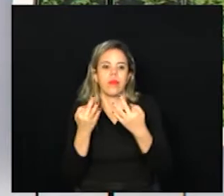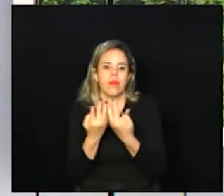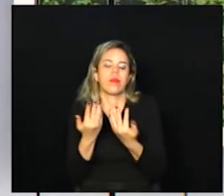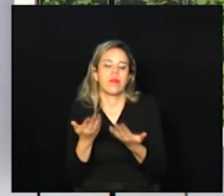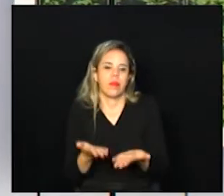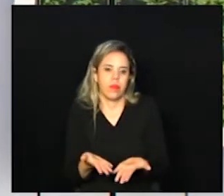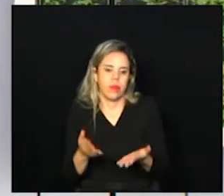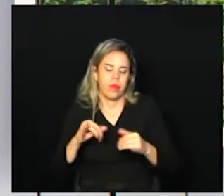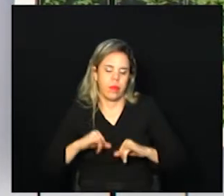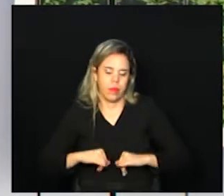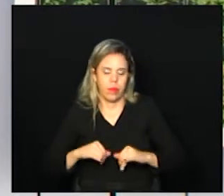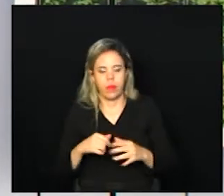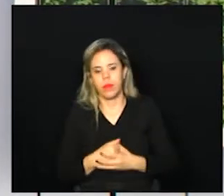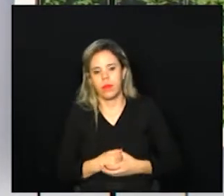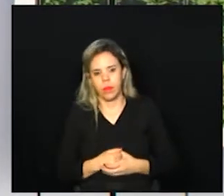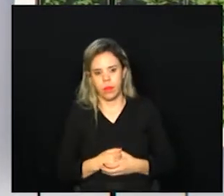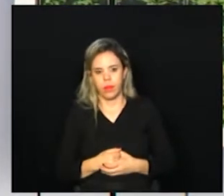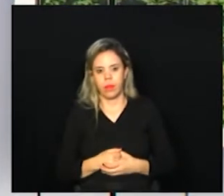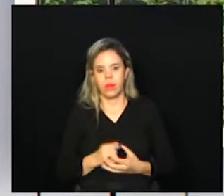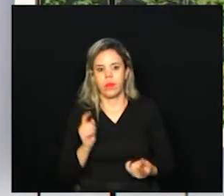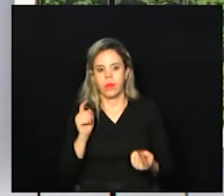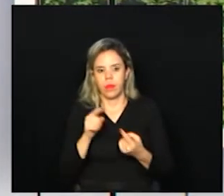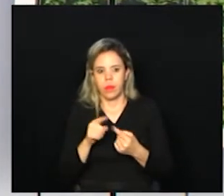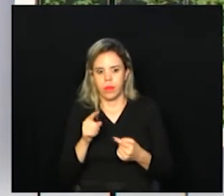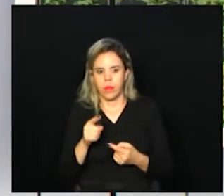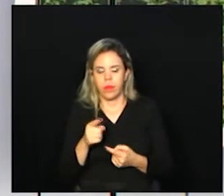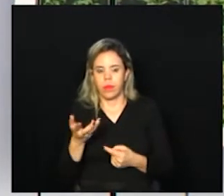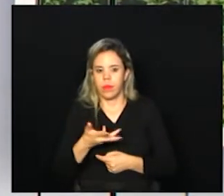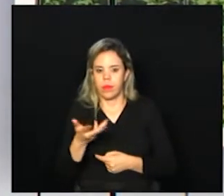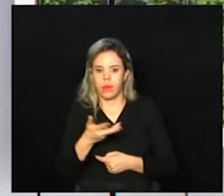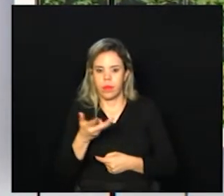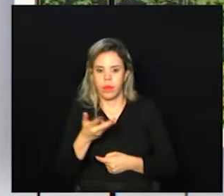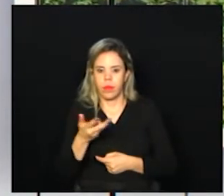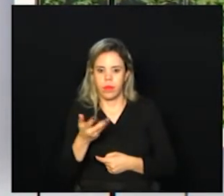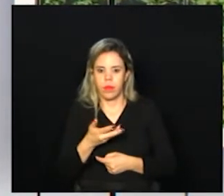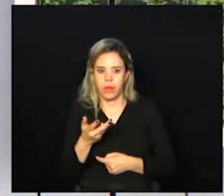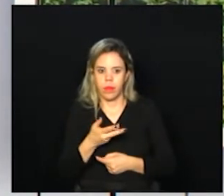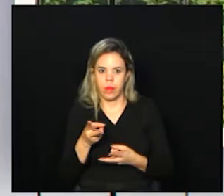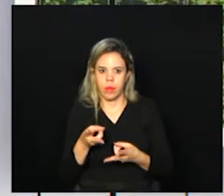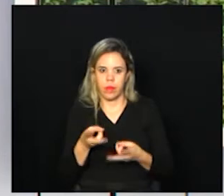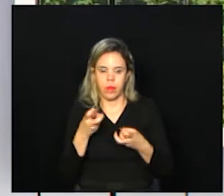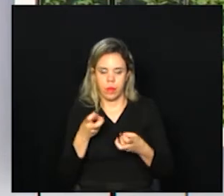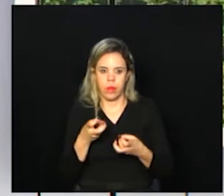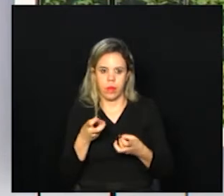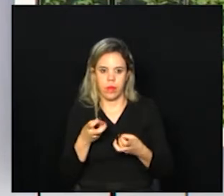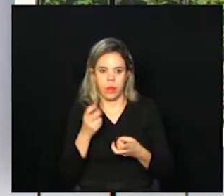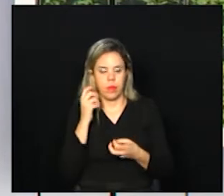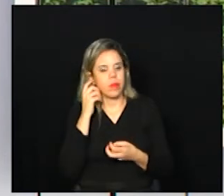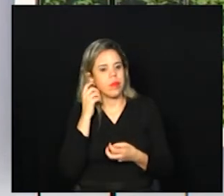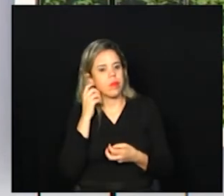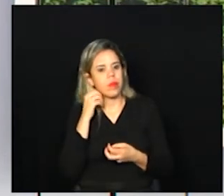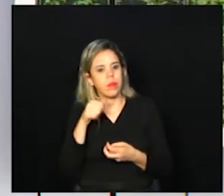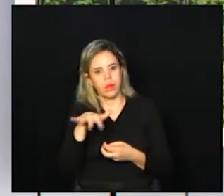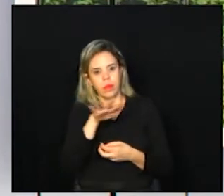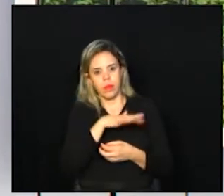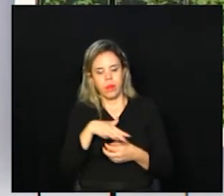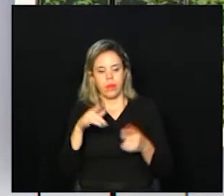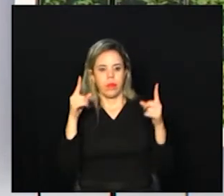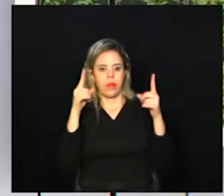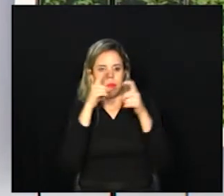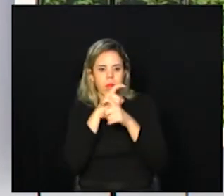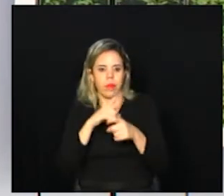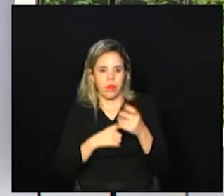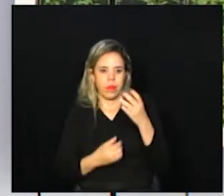familiar, a ideia é que ela seja mais célere, que ela olhe as questões na sua